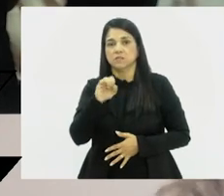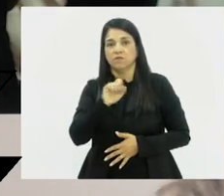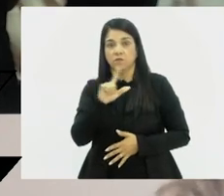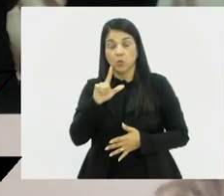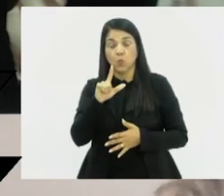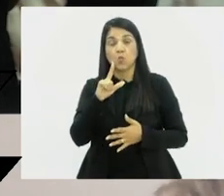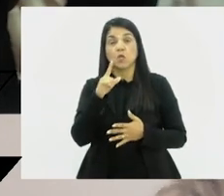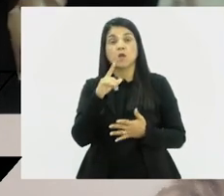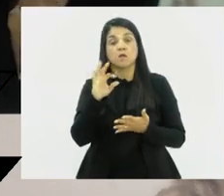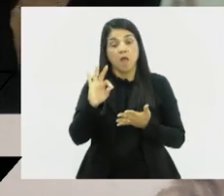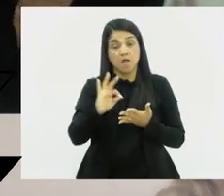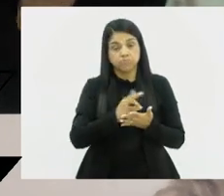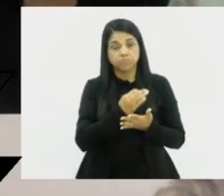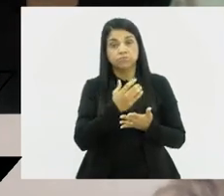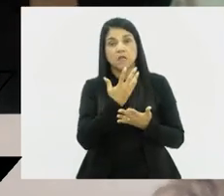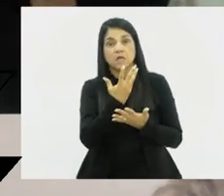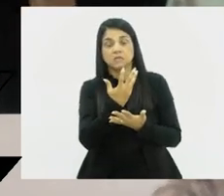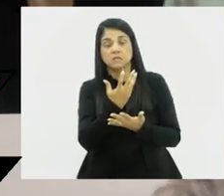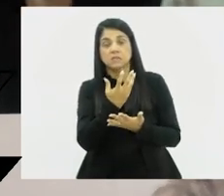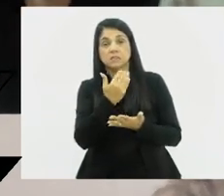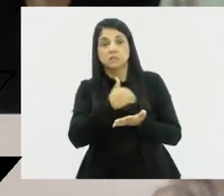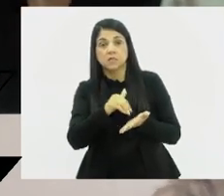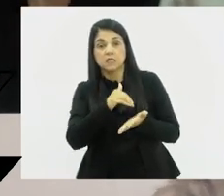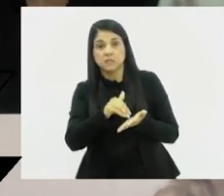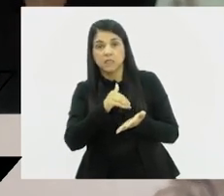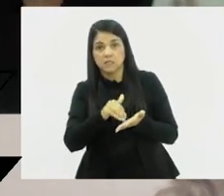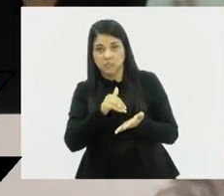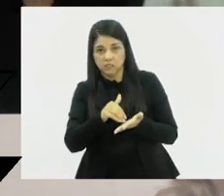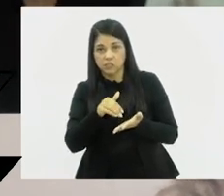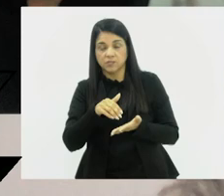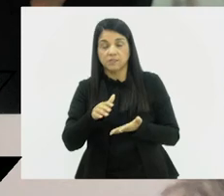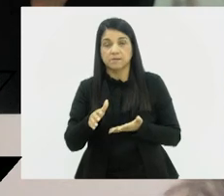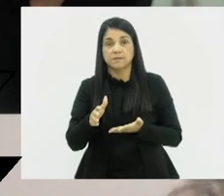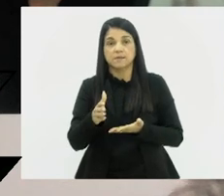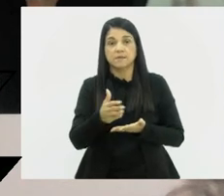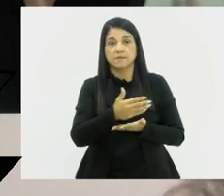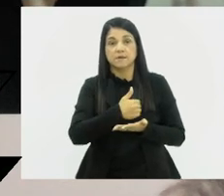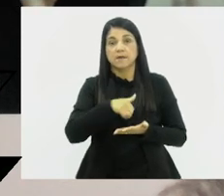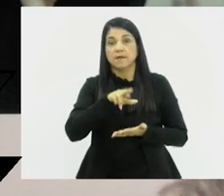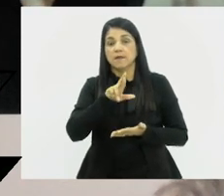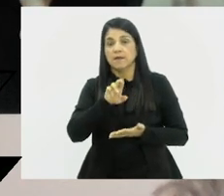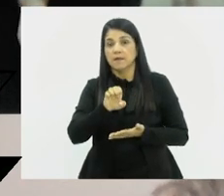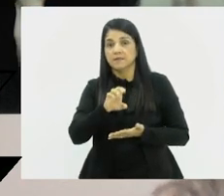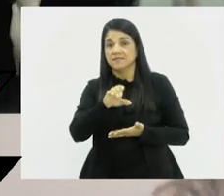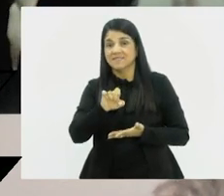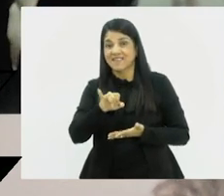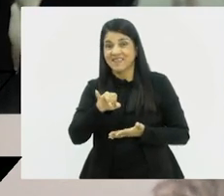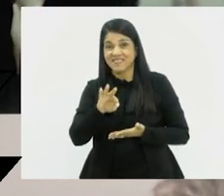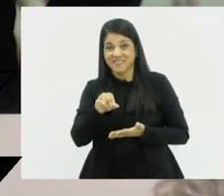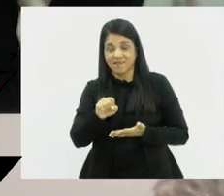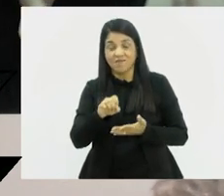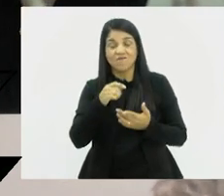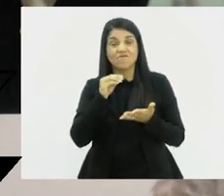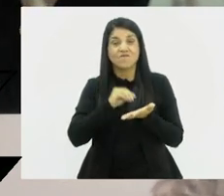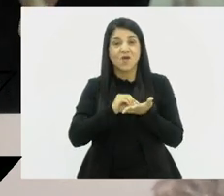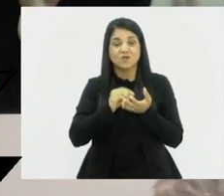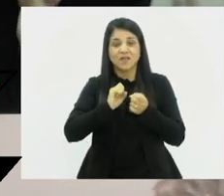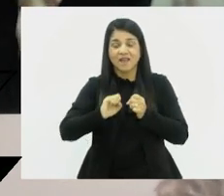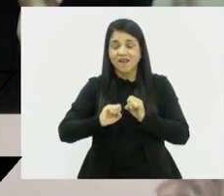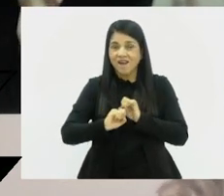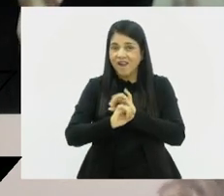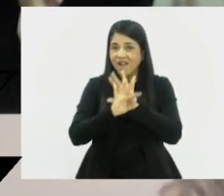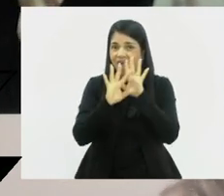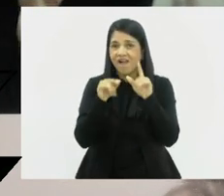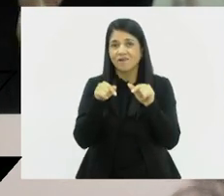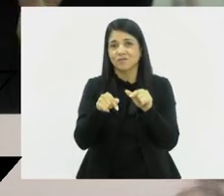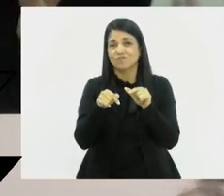de Receita. Então, assim, fica faltando clareza se foi já instrumentalizado a maneira como